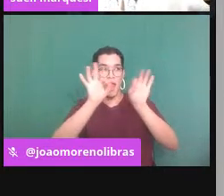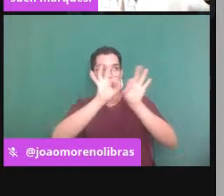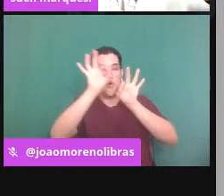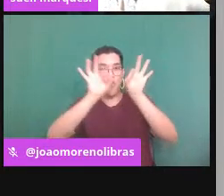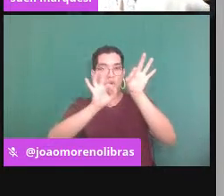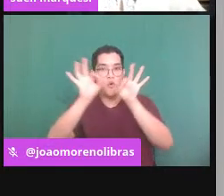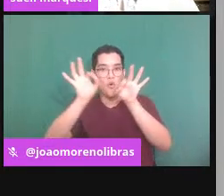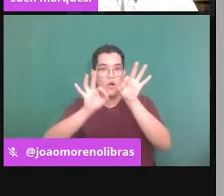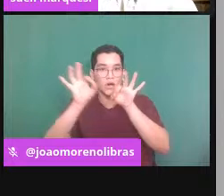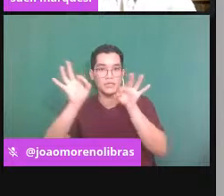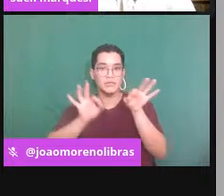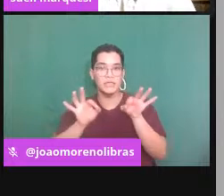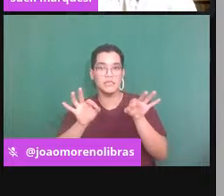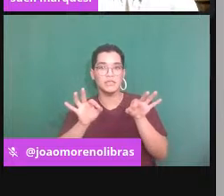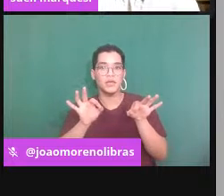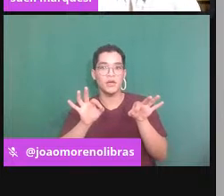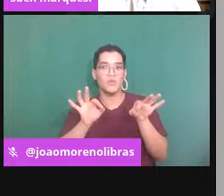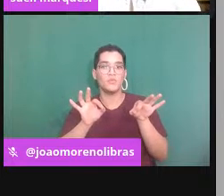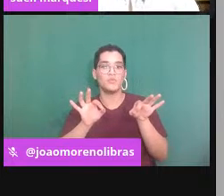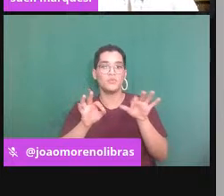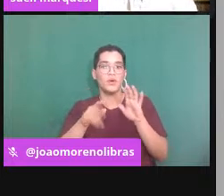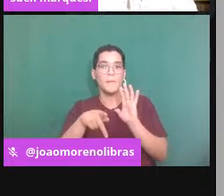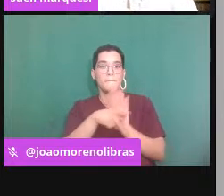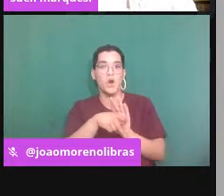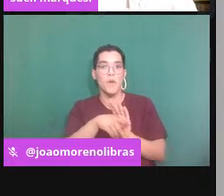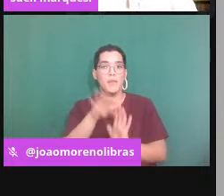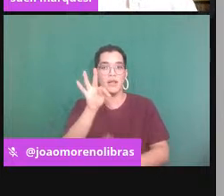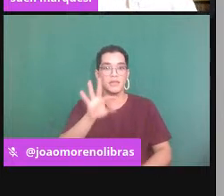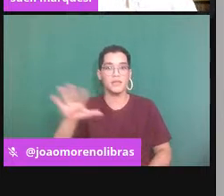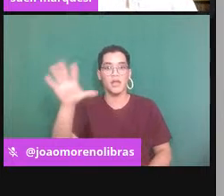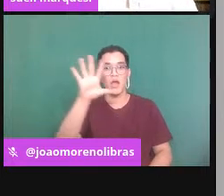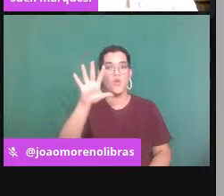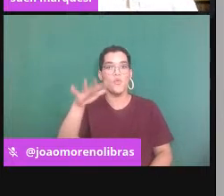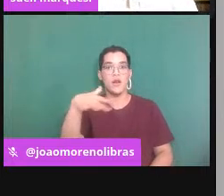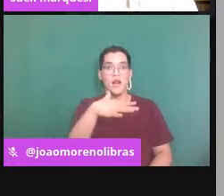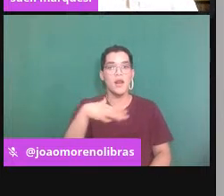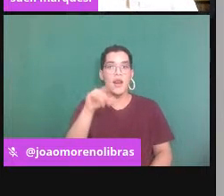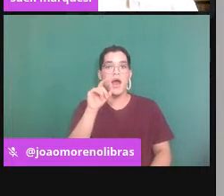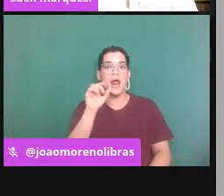é um esquema do Adam. Vocês estão vendo já? Dênica, está vendo o quadro aí, projetor?